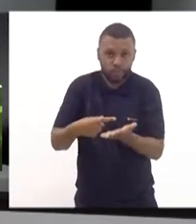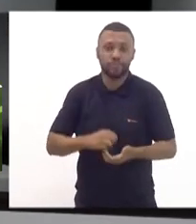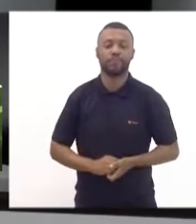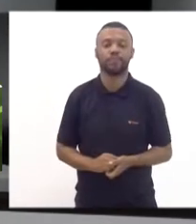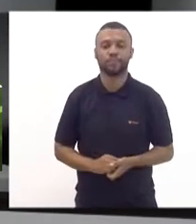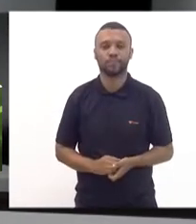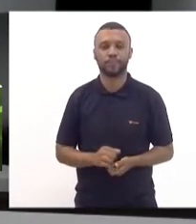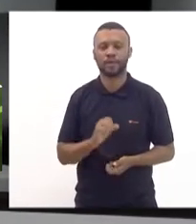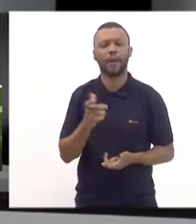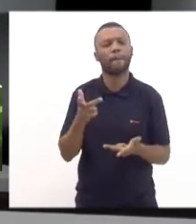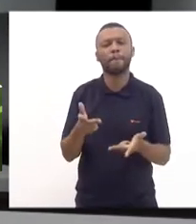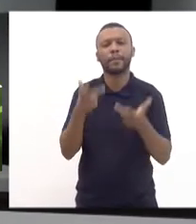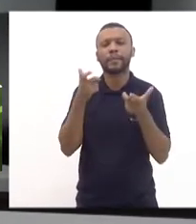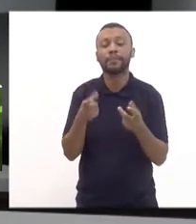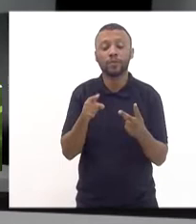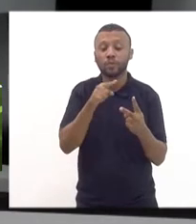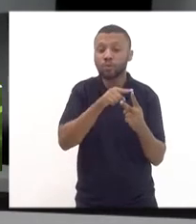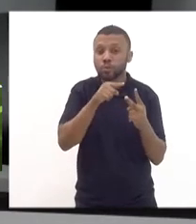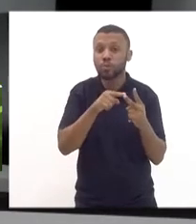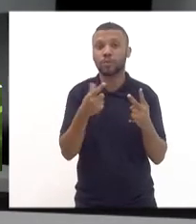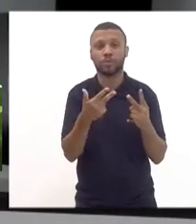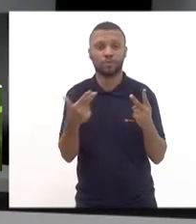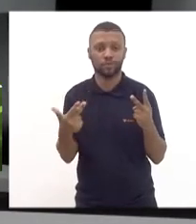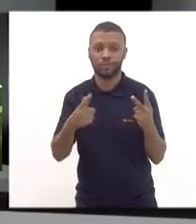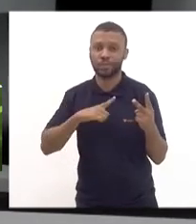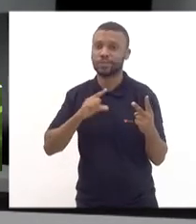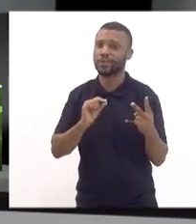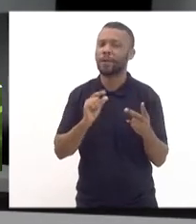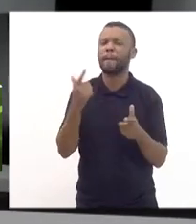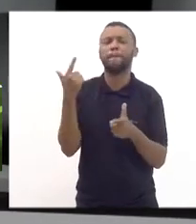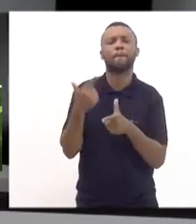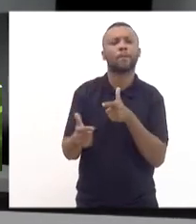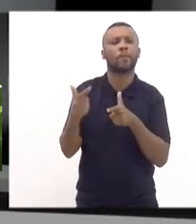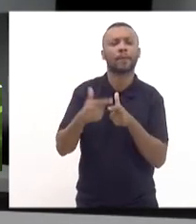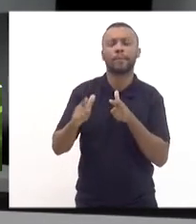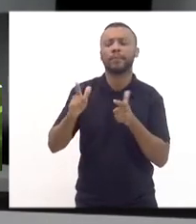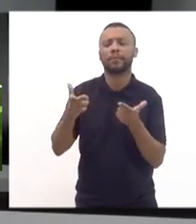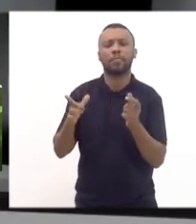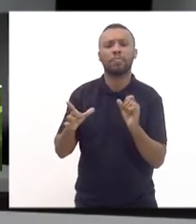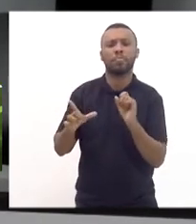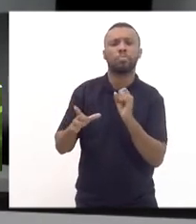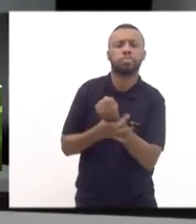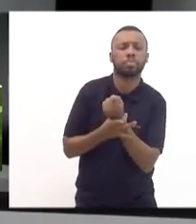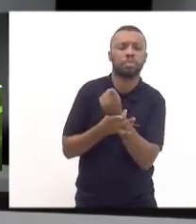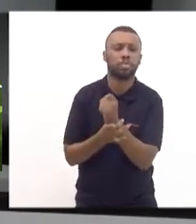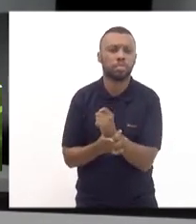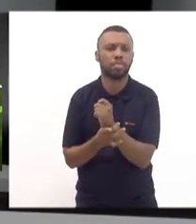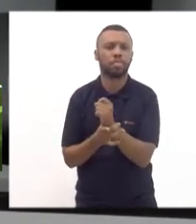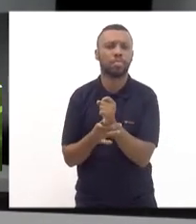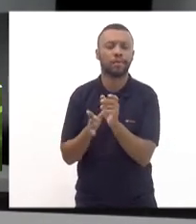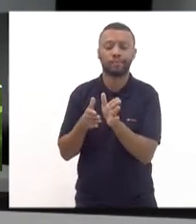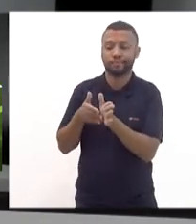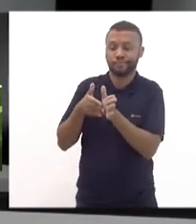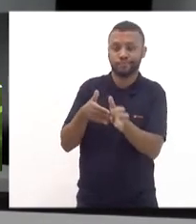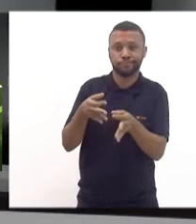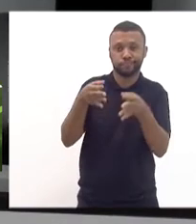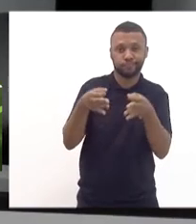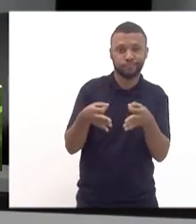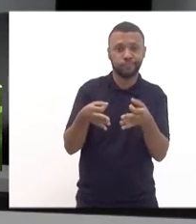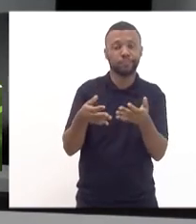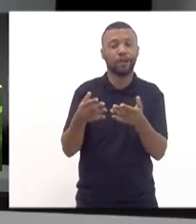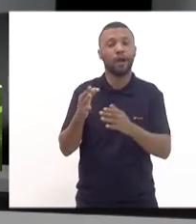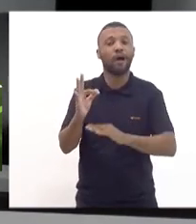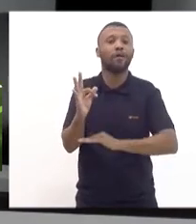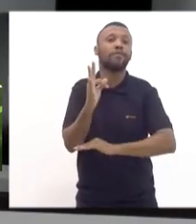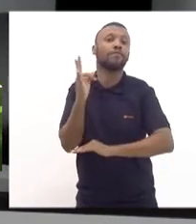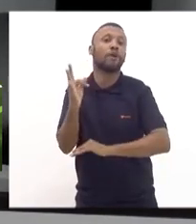duas coisas é que havia muito programa de integridade formal, bem estruturado, mas